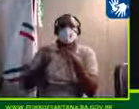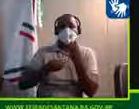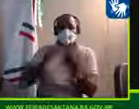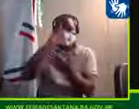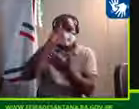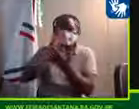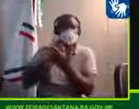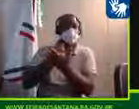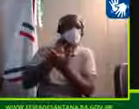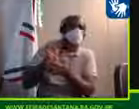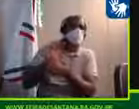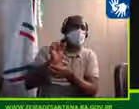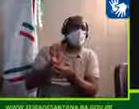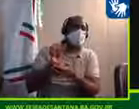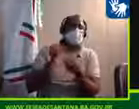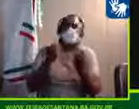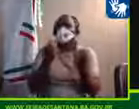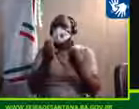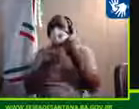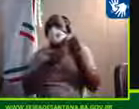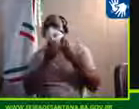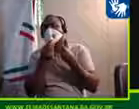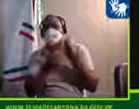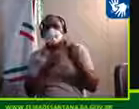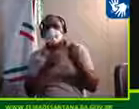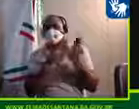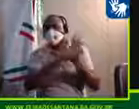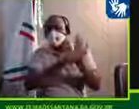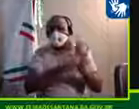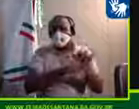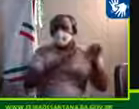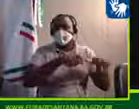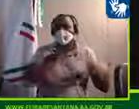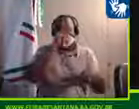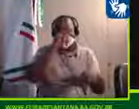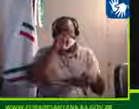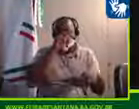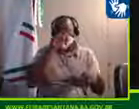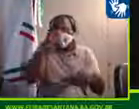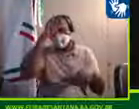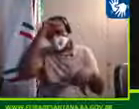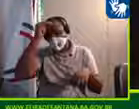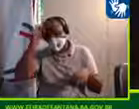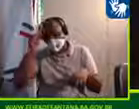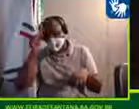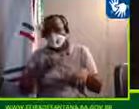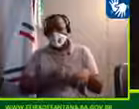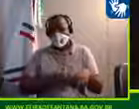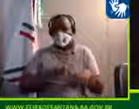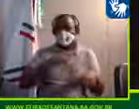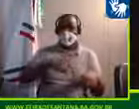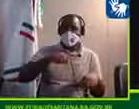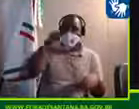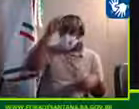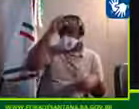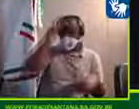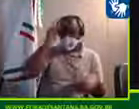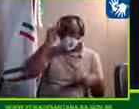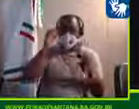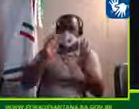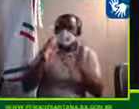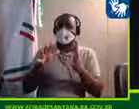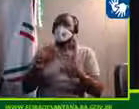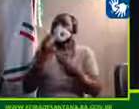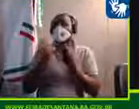eles já estão no, já estão com a prefeitura, já estão no município, e o que